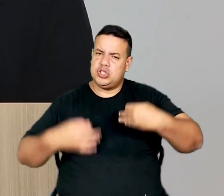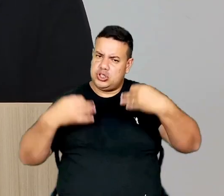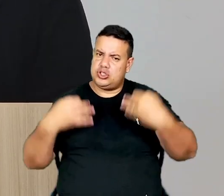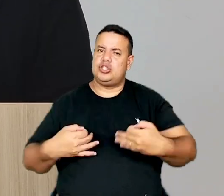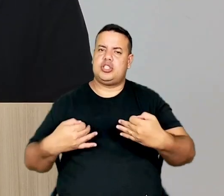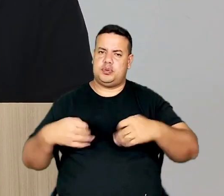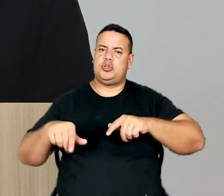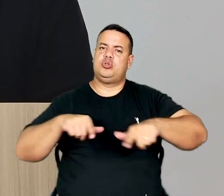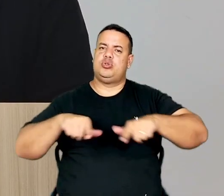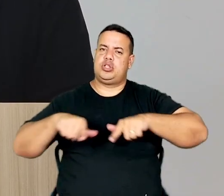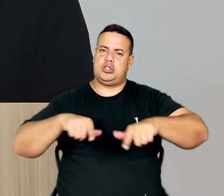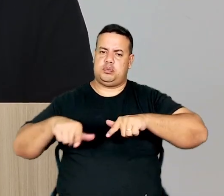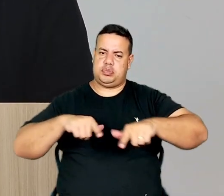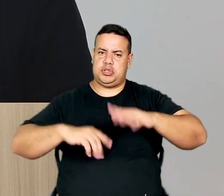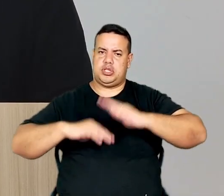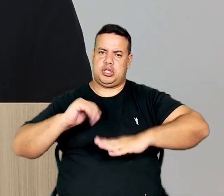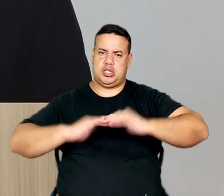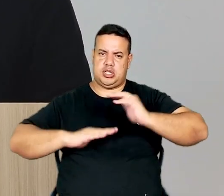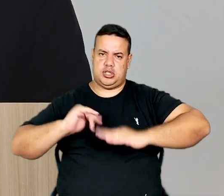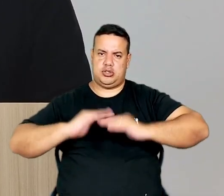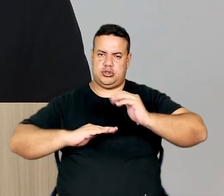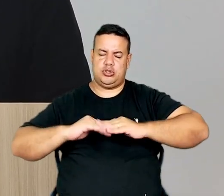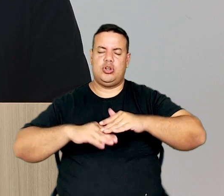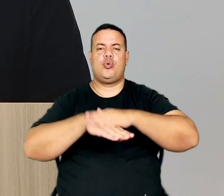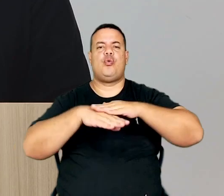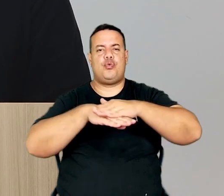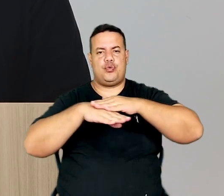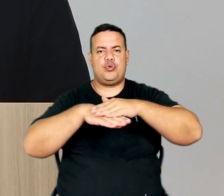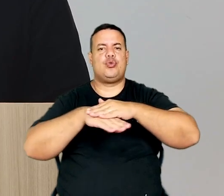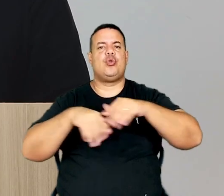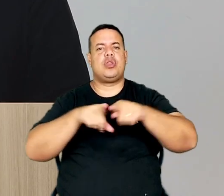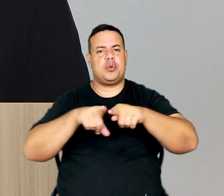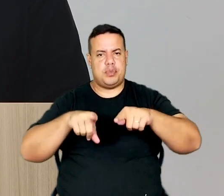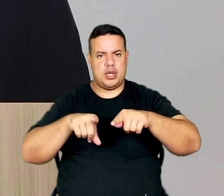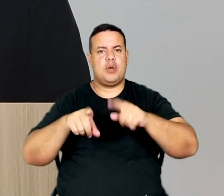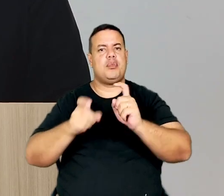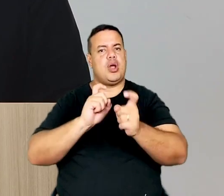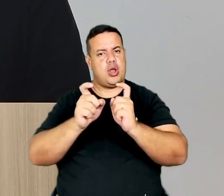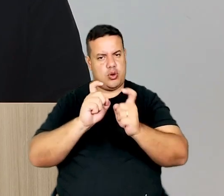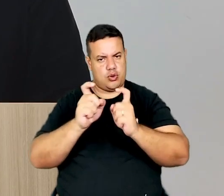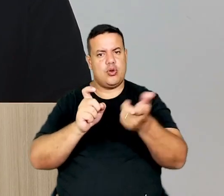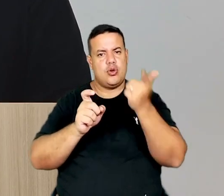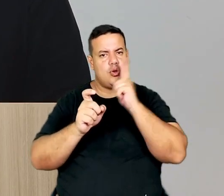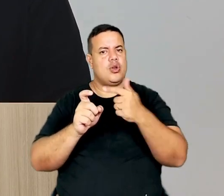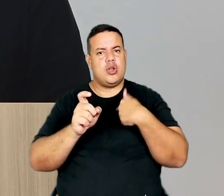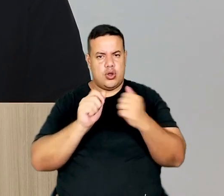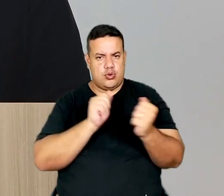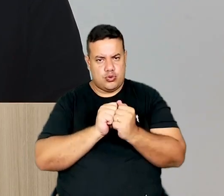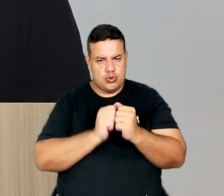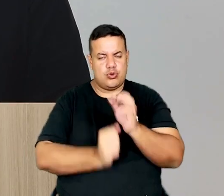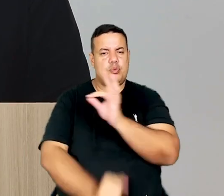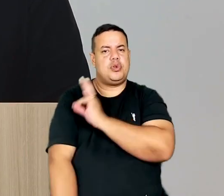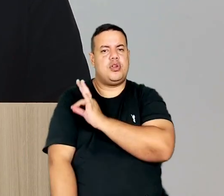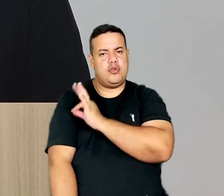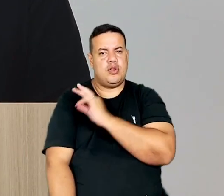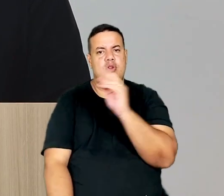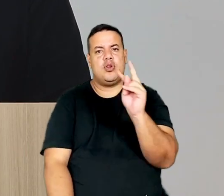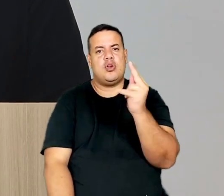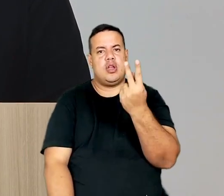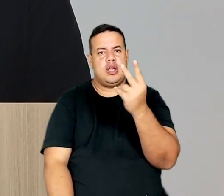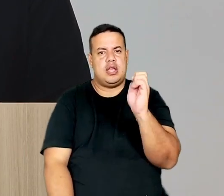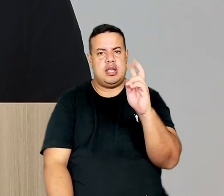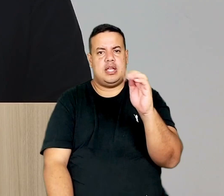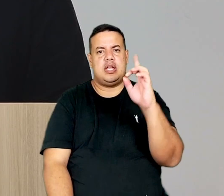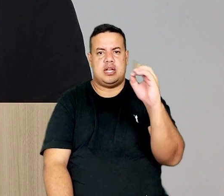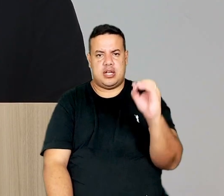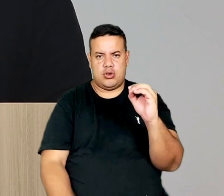trabalho. Conversamos lá também, tivemos a oportunidade de ter uma audiência, estava eu, o prefeito Heraldo e o vice-prefeito Gili, tivemos audiência